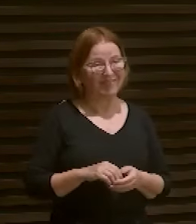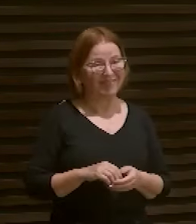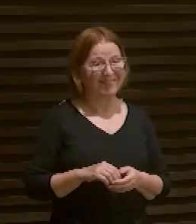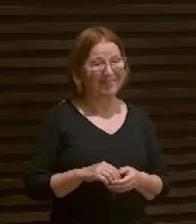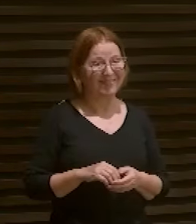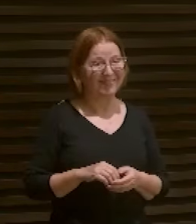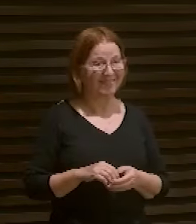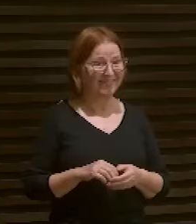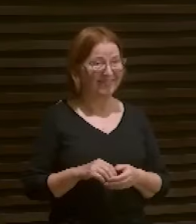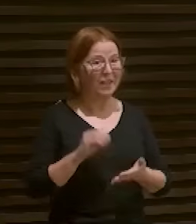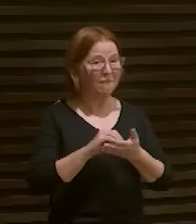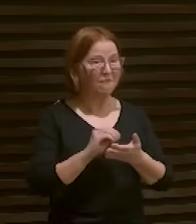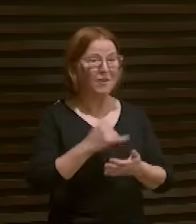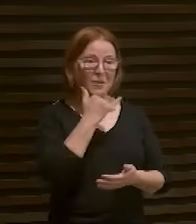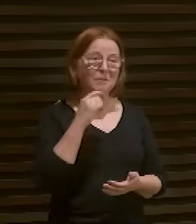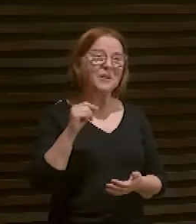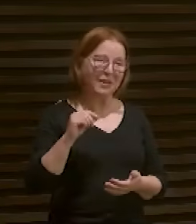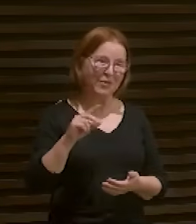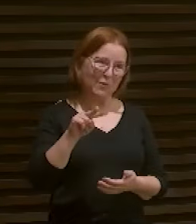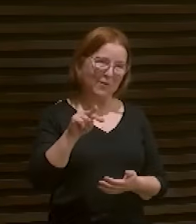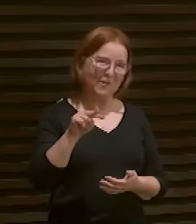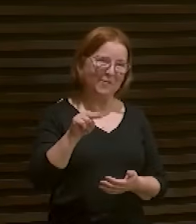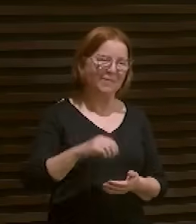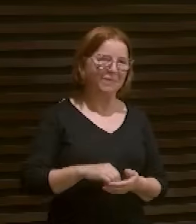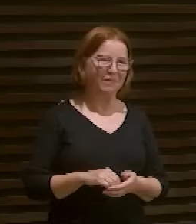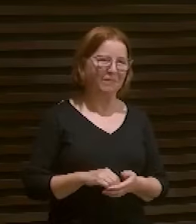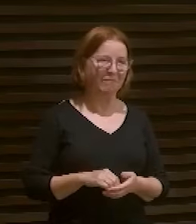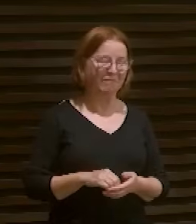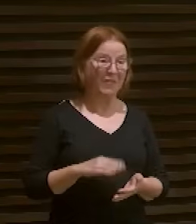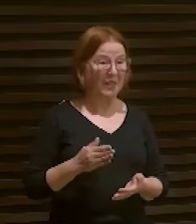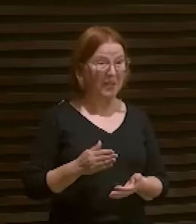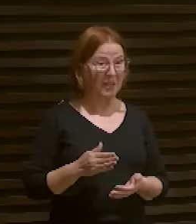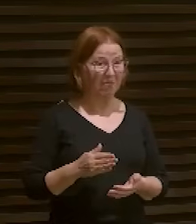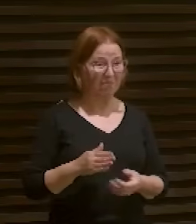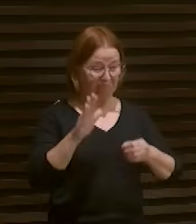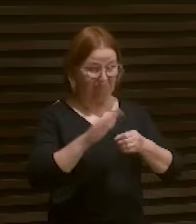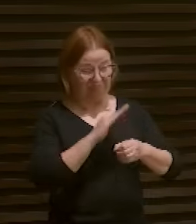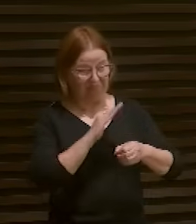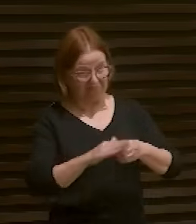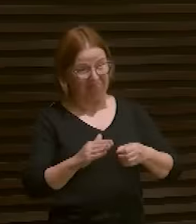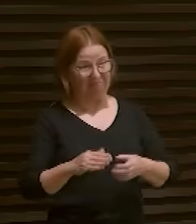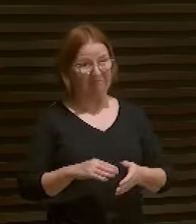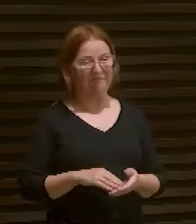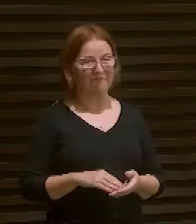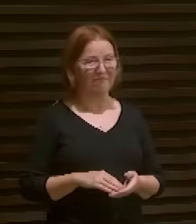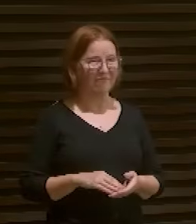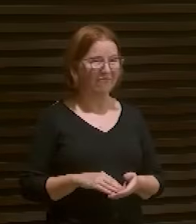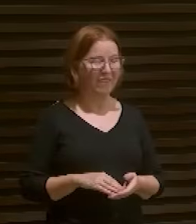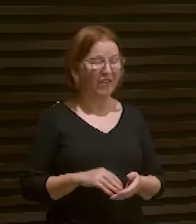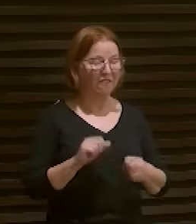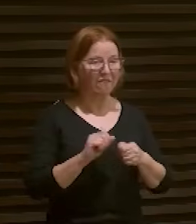Eu estou tomando. Eu estou me intoxicando. Eu estou fazendo mal para a minha